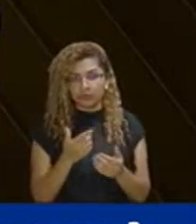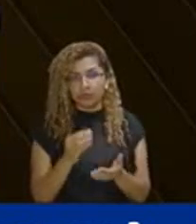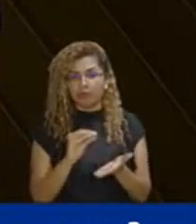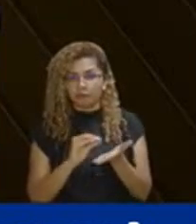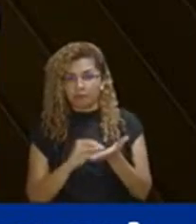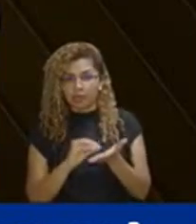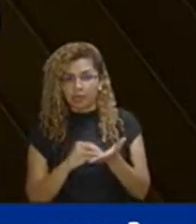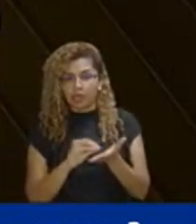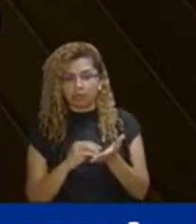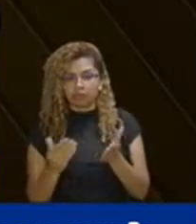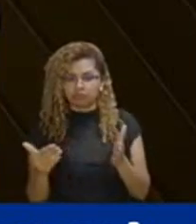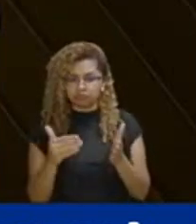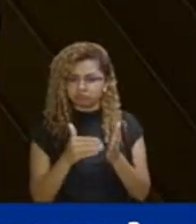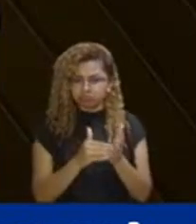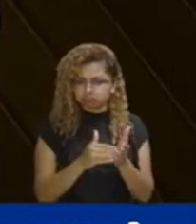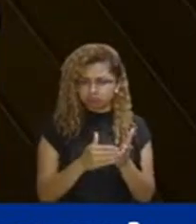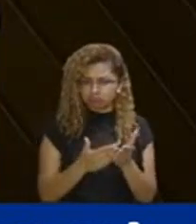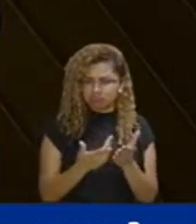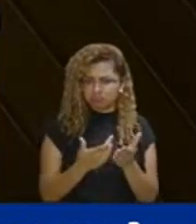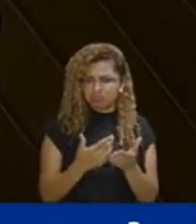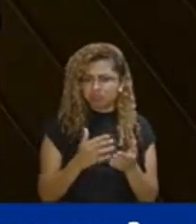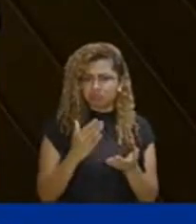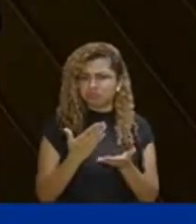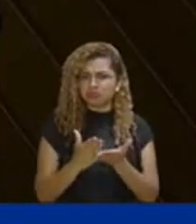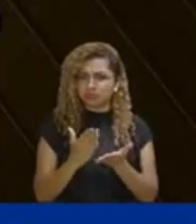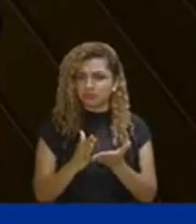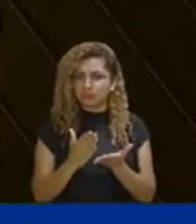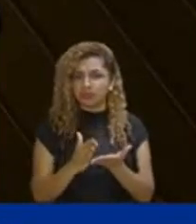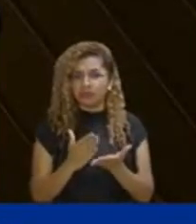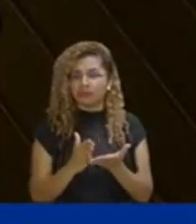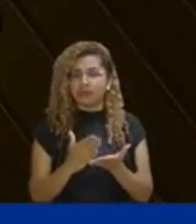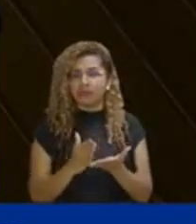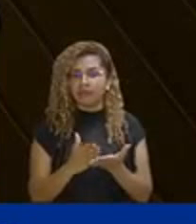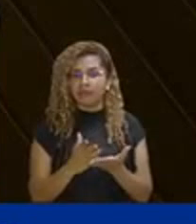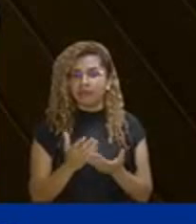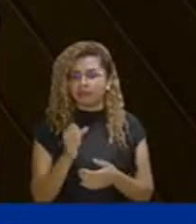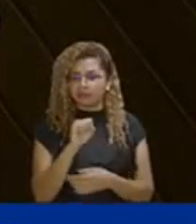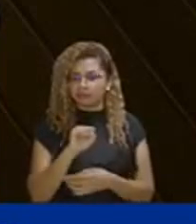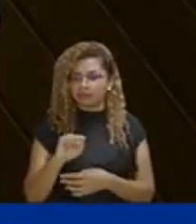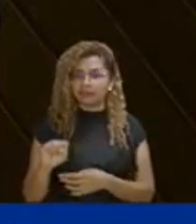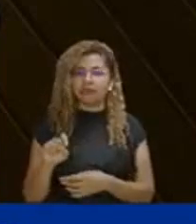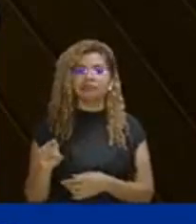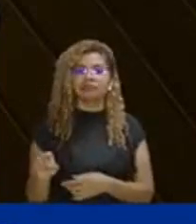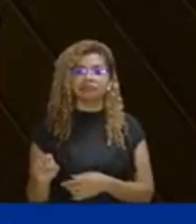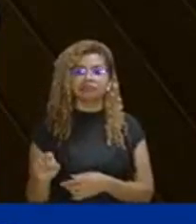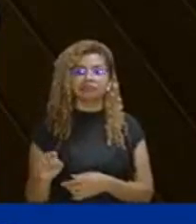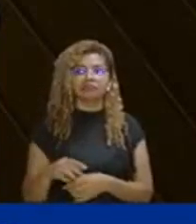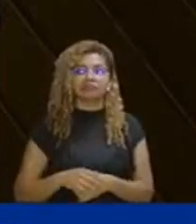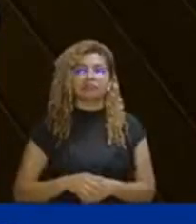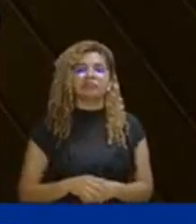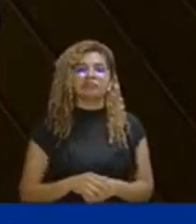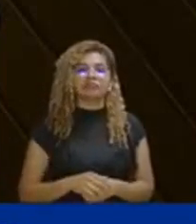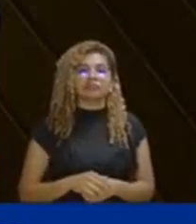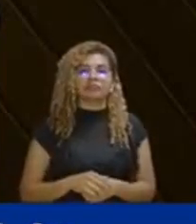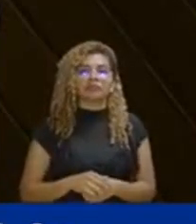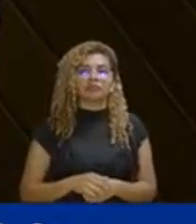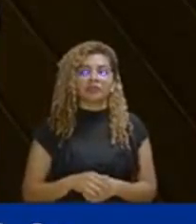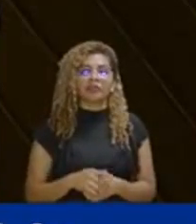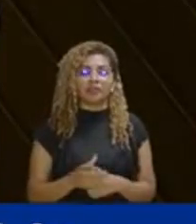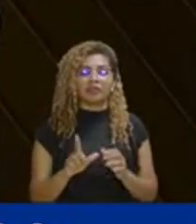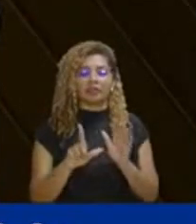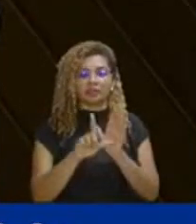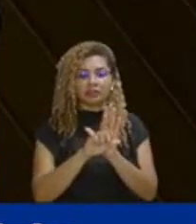para alegações finais não ofendeu o contraditório e a ampla defesa. Sobre o tema, diz a lei das ineligibilidades